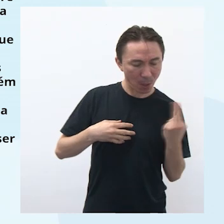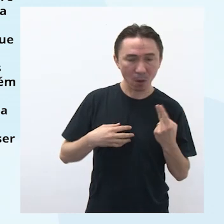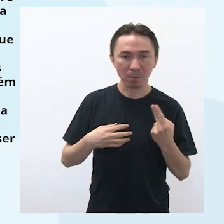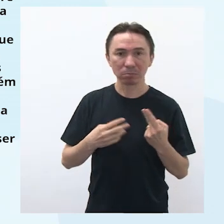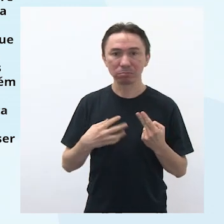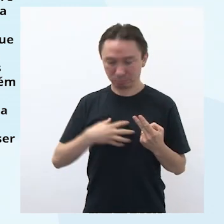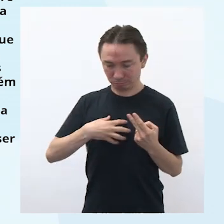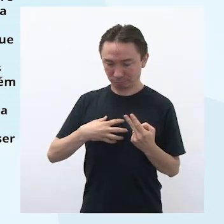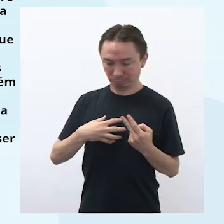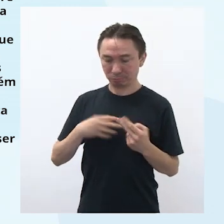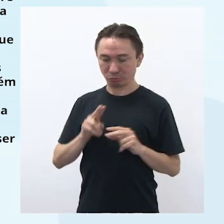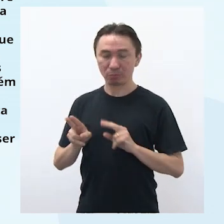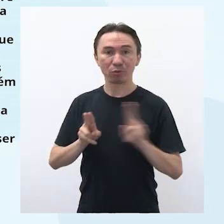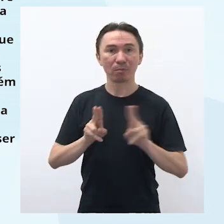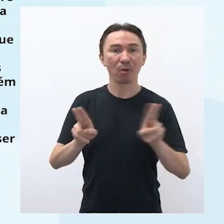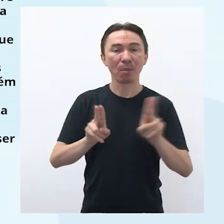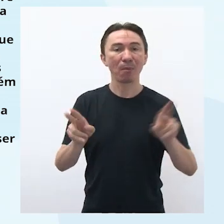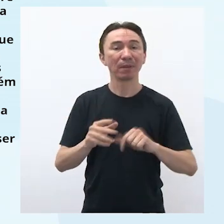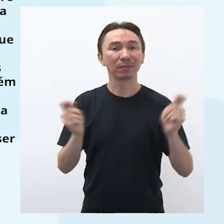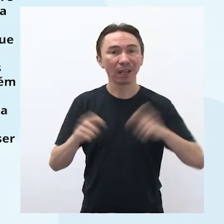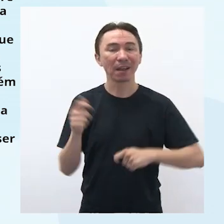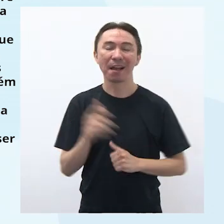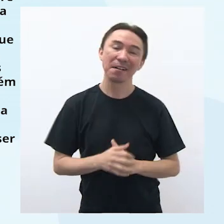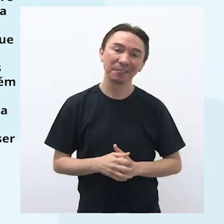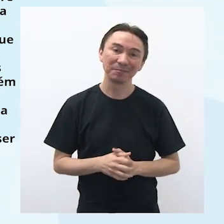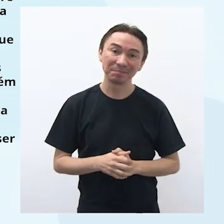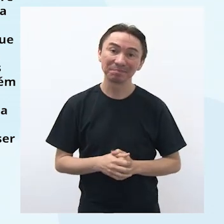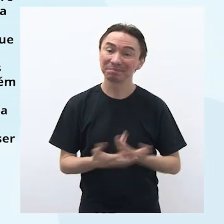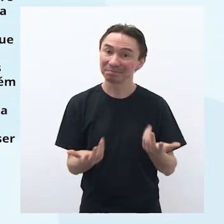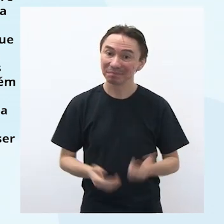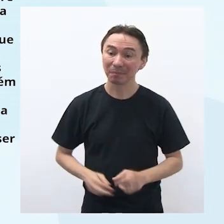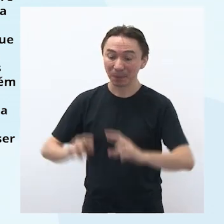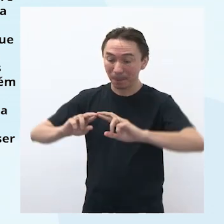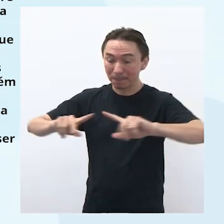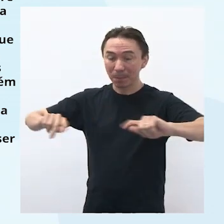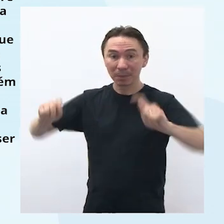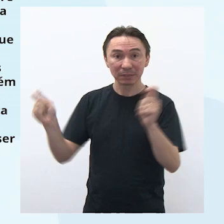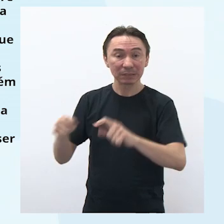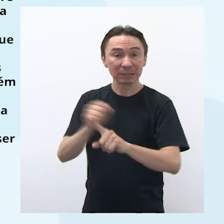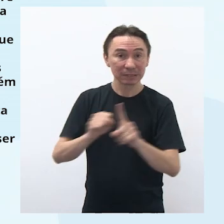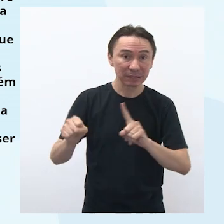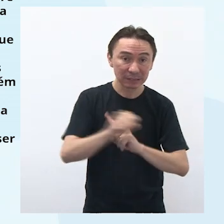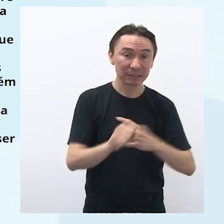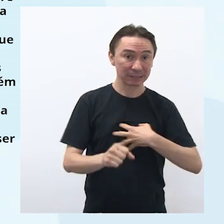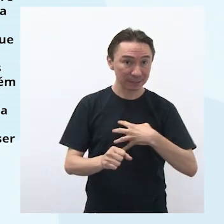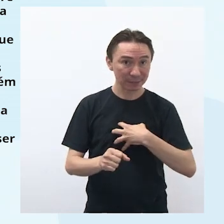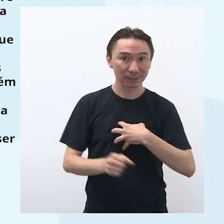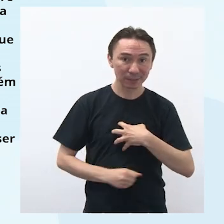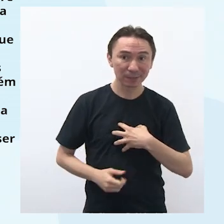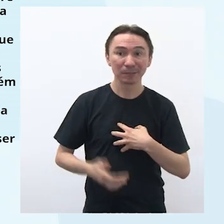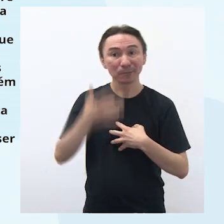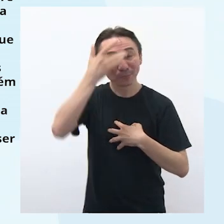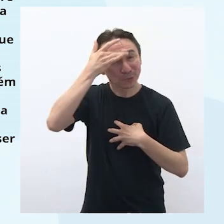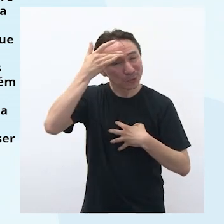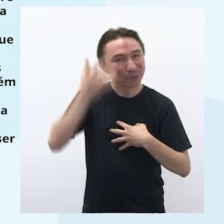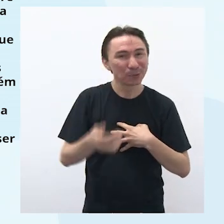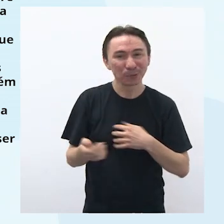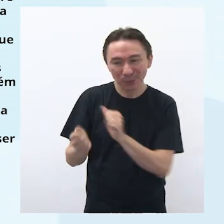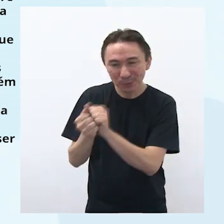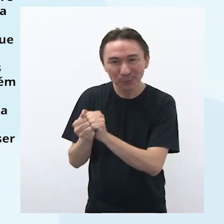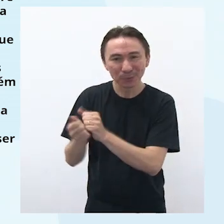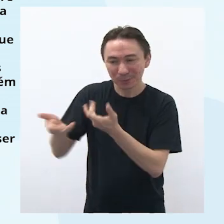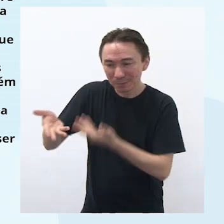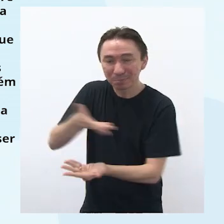minha vida. E aí, competências socioemocionais no engajamento com os outros são competências que favorecem essa